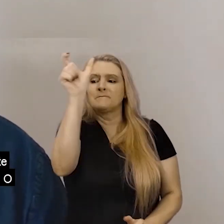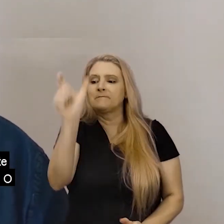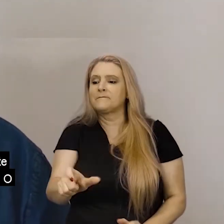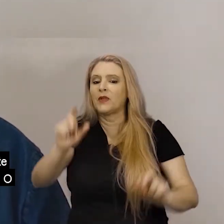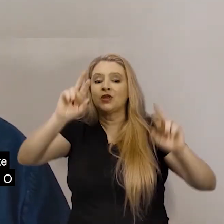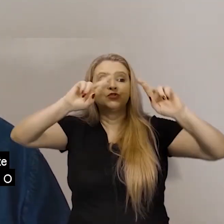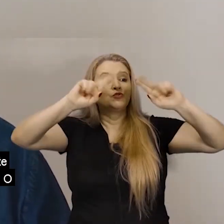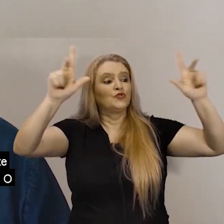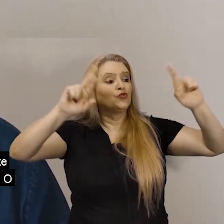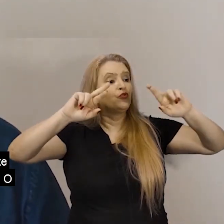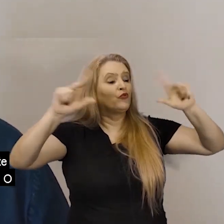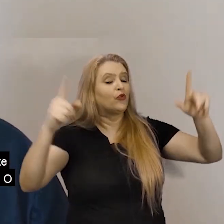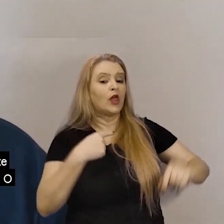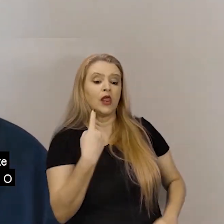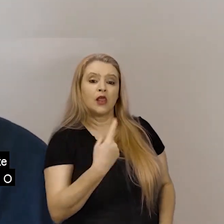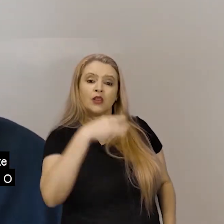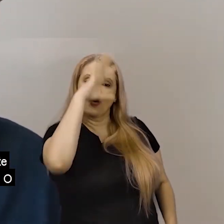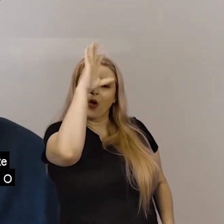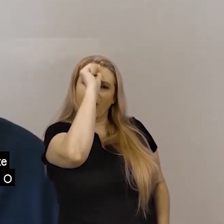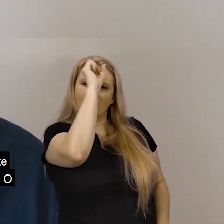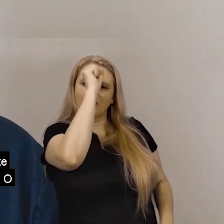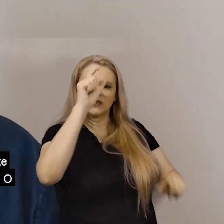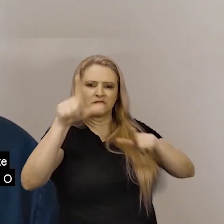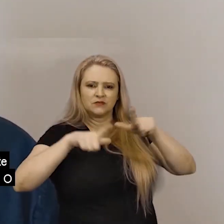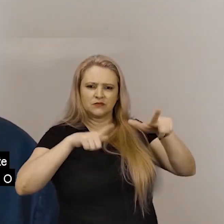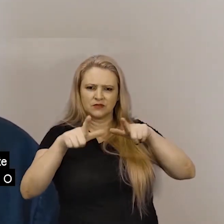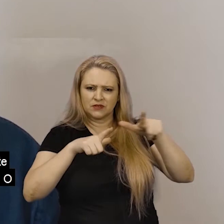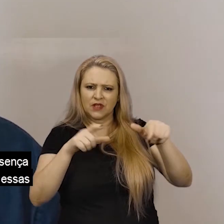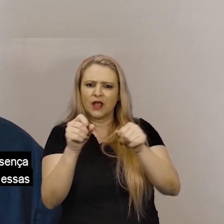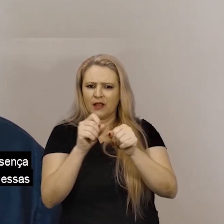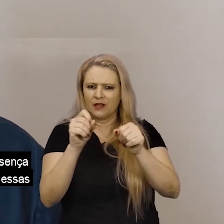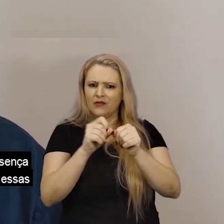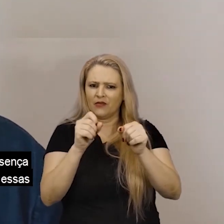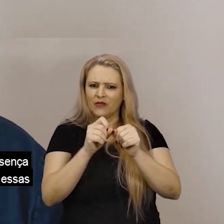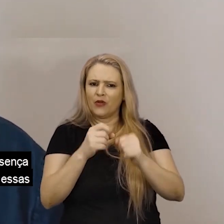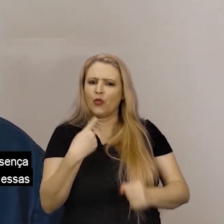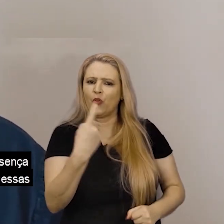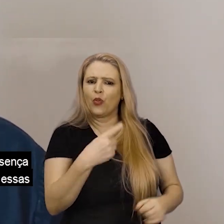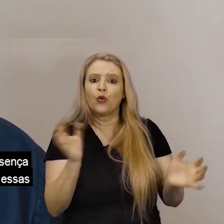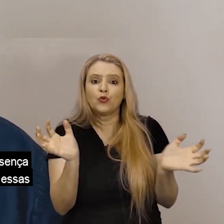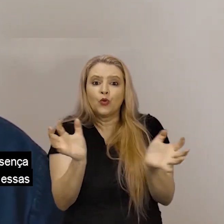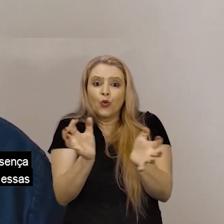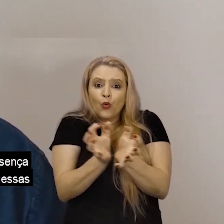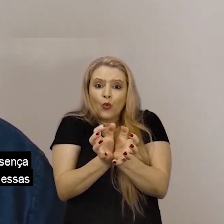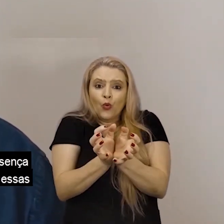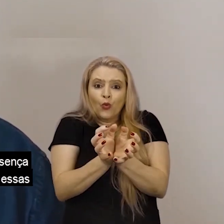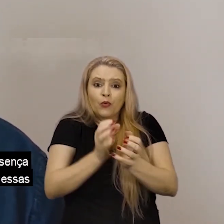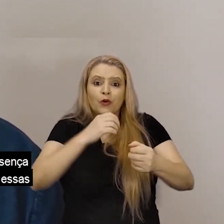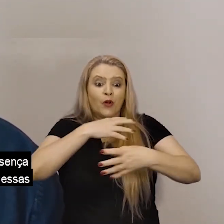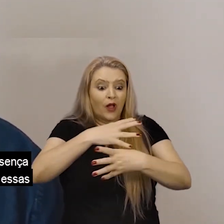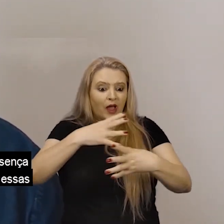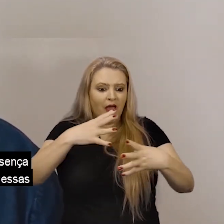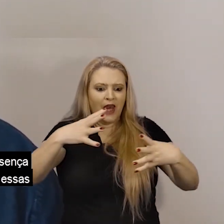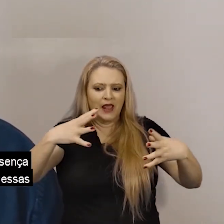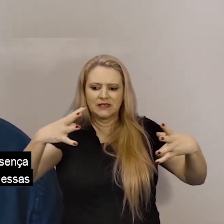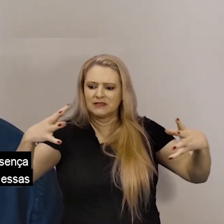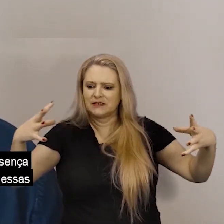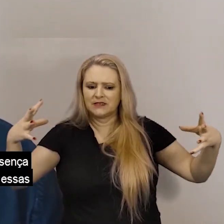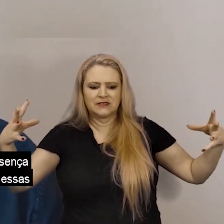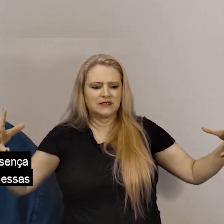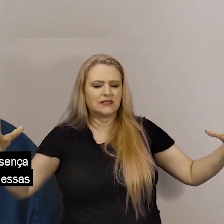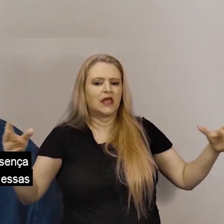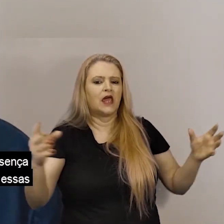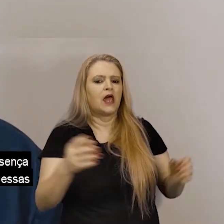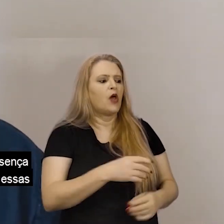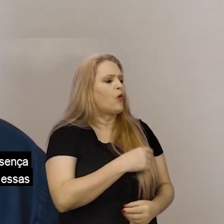aprende sobre o trabalho que a gente faz. O nosso grupo veio crescendo muito com a presença dessas pessoas